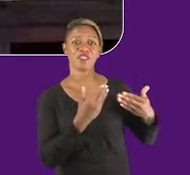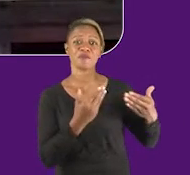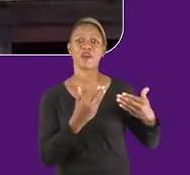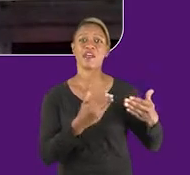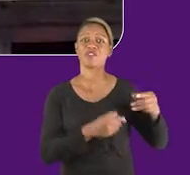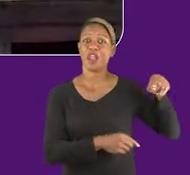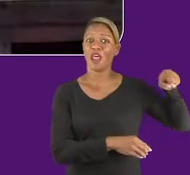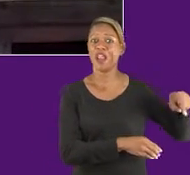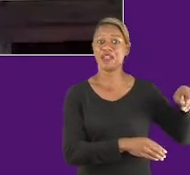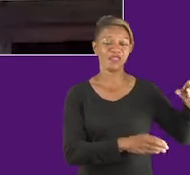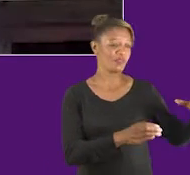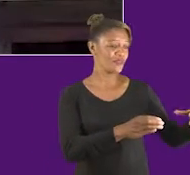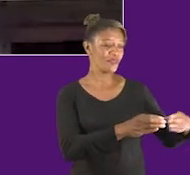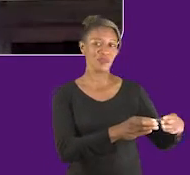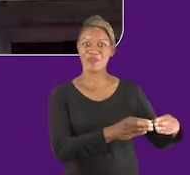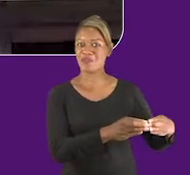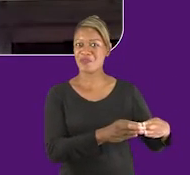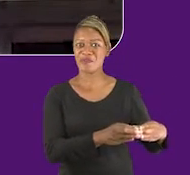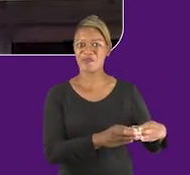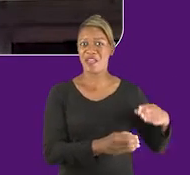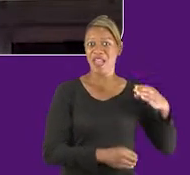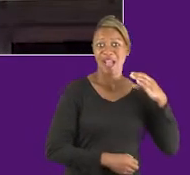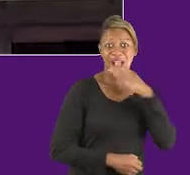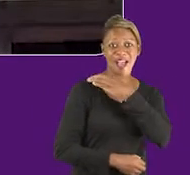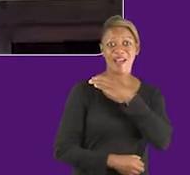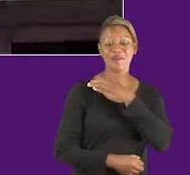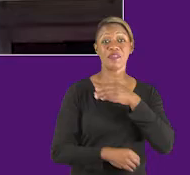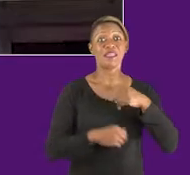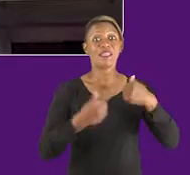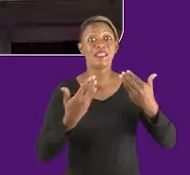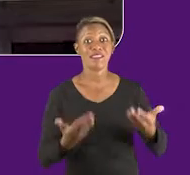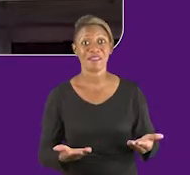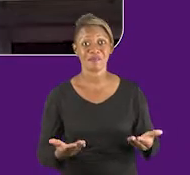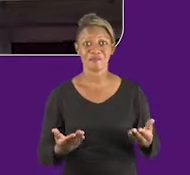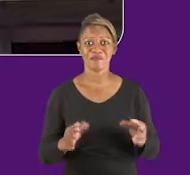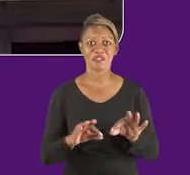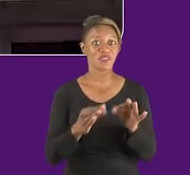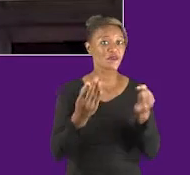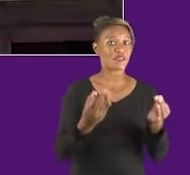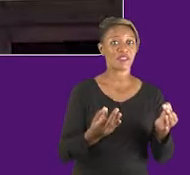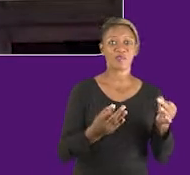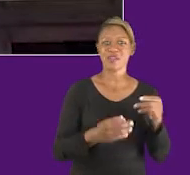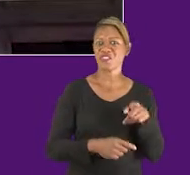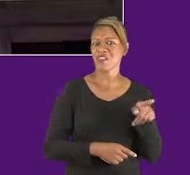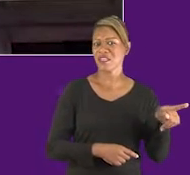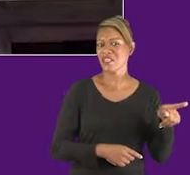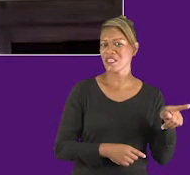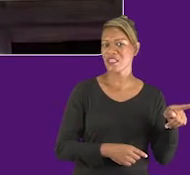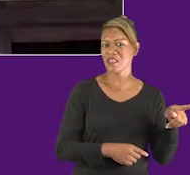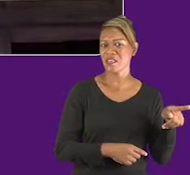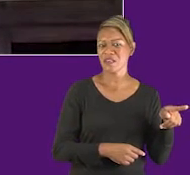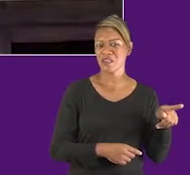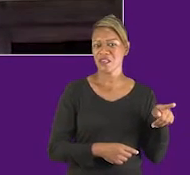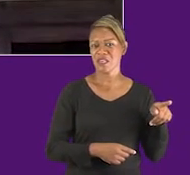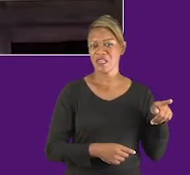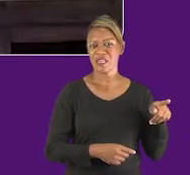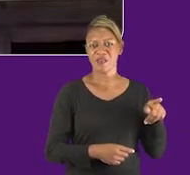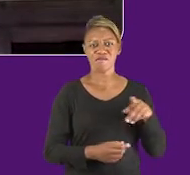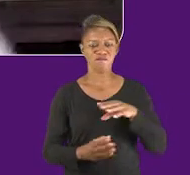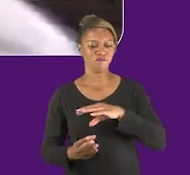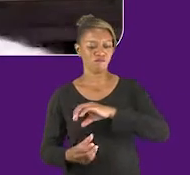levar uma abordagem de ágil para os nossos filhos e a partir disso né dê a gente desconstruir o nosso modelo